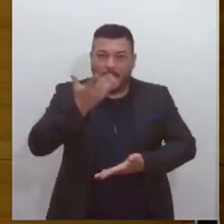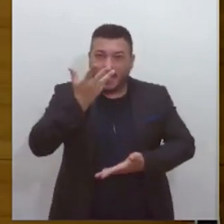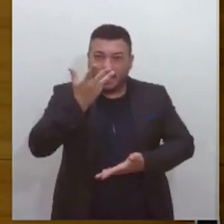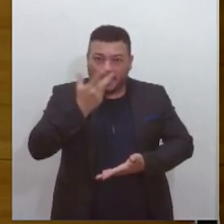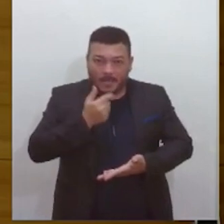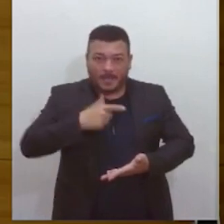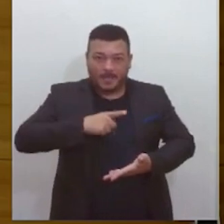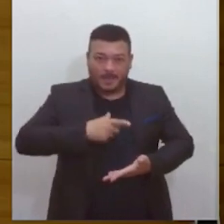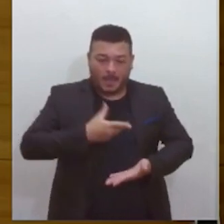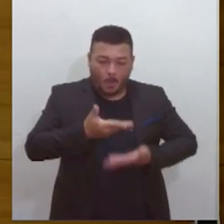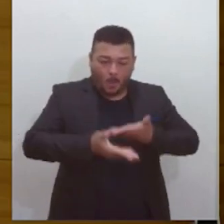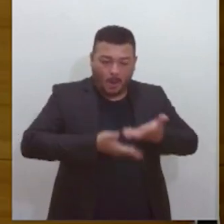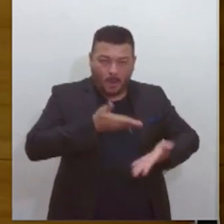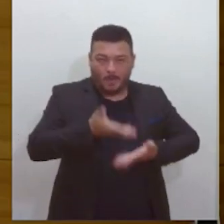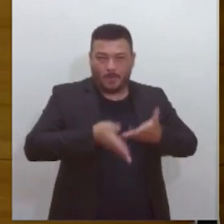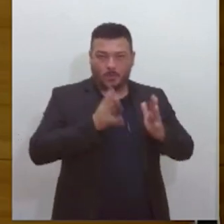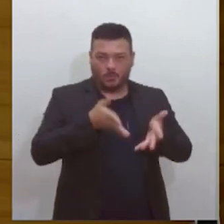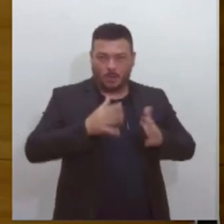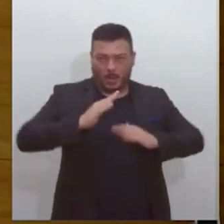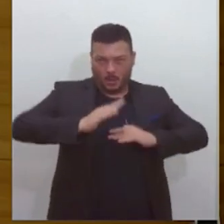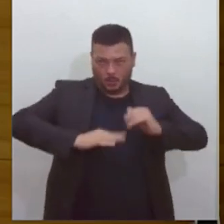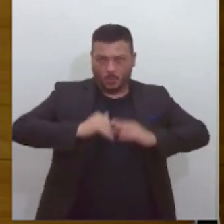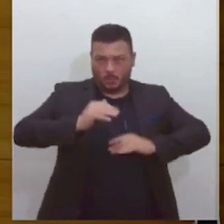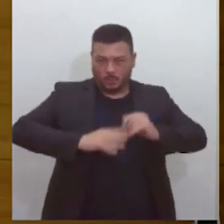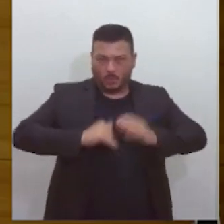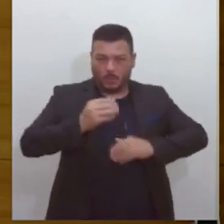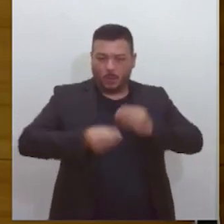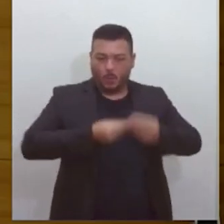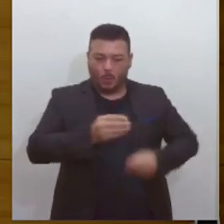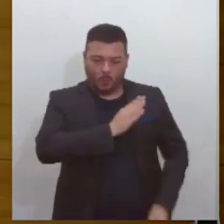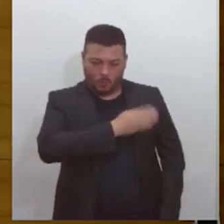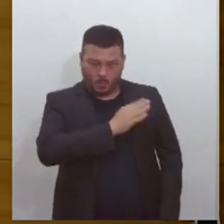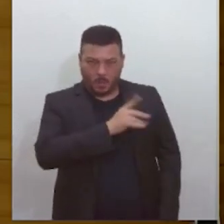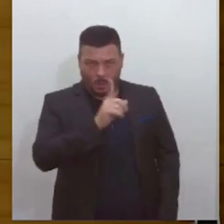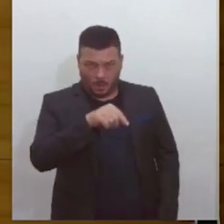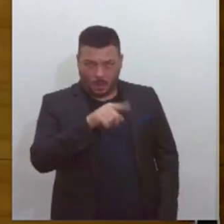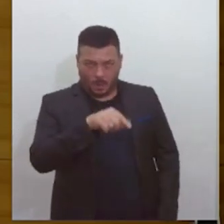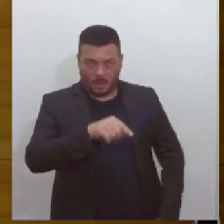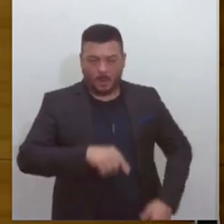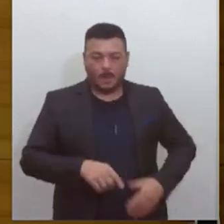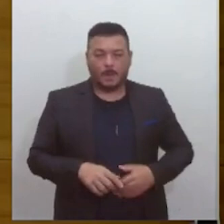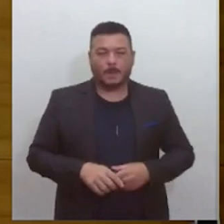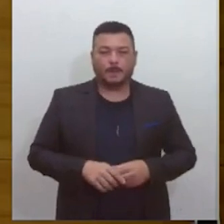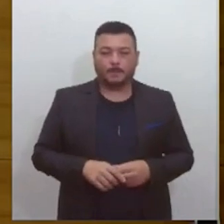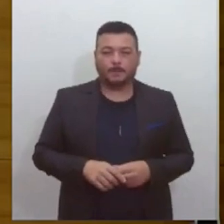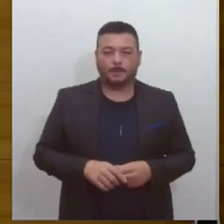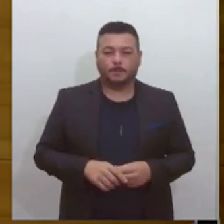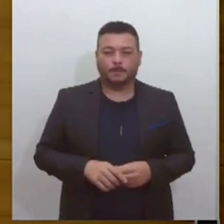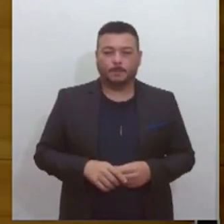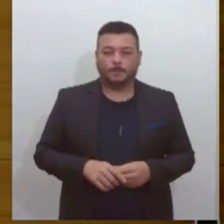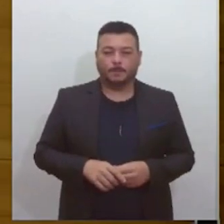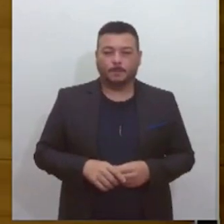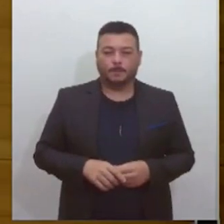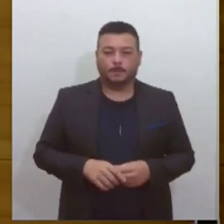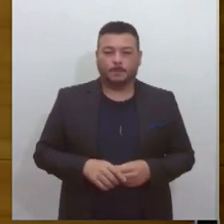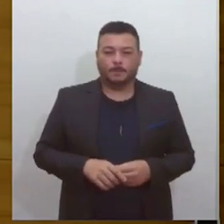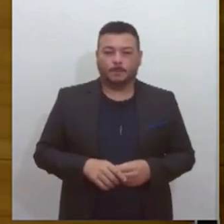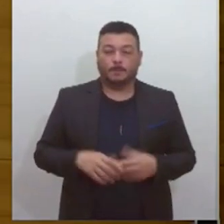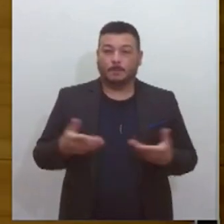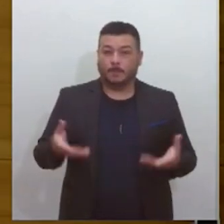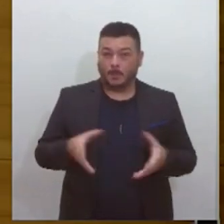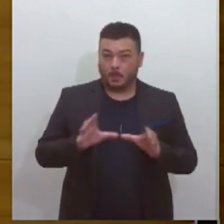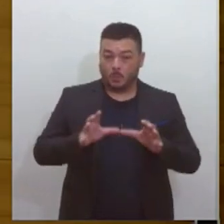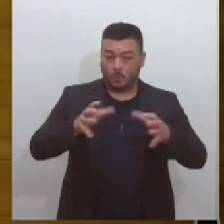acompanhar como está o sistema cardíaco da criança, né? Eu diria o seguinte, a rede privada, de um modo geral, ela